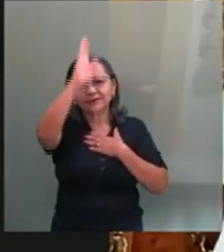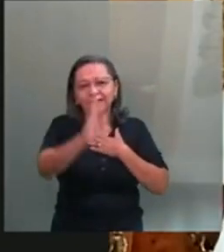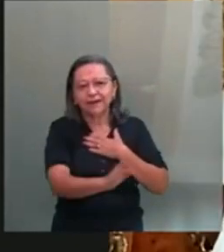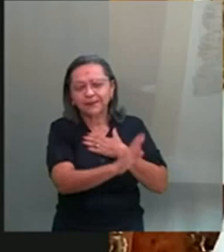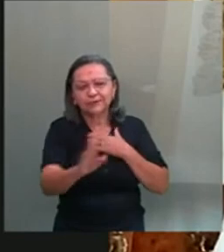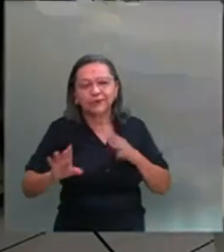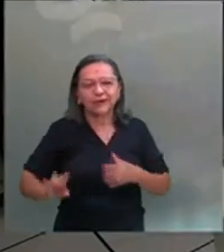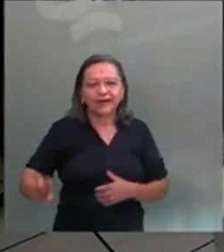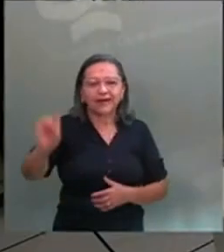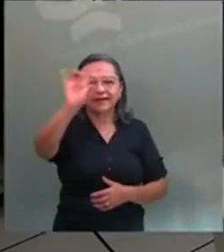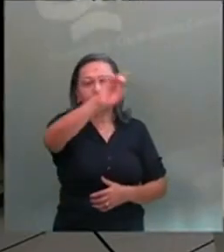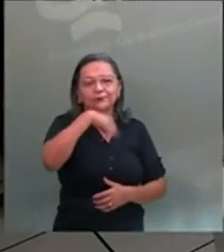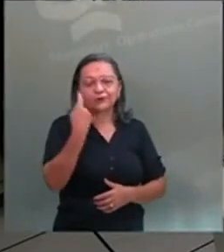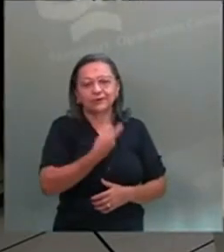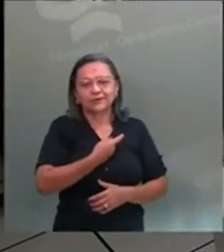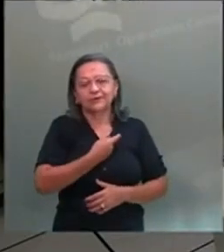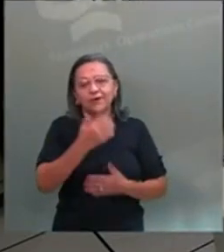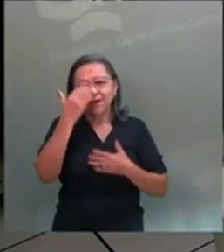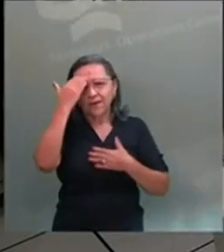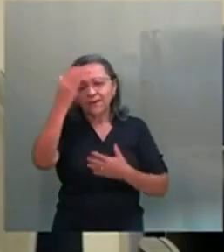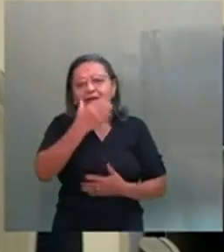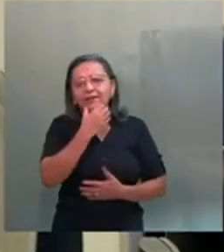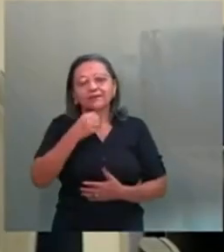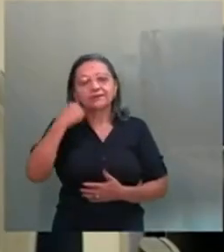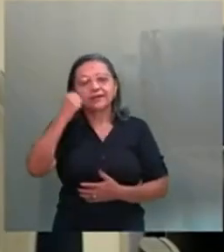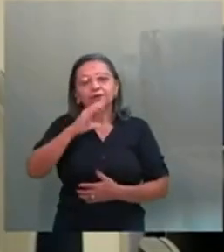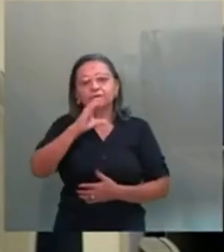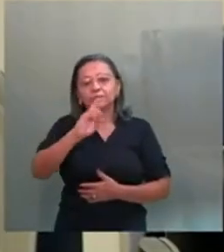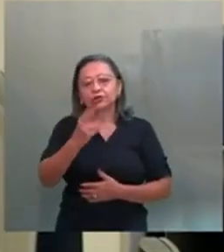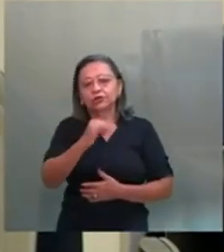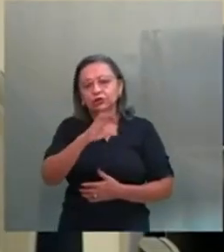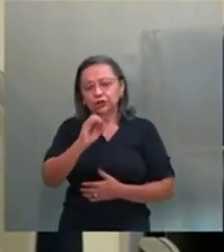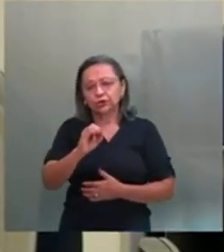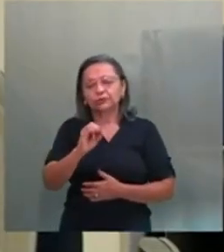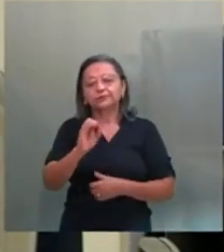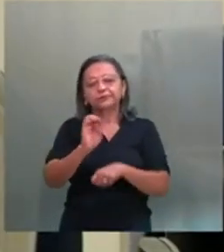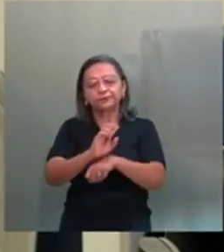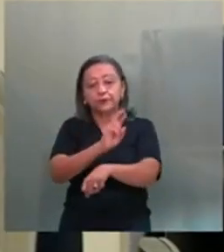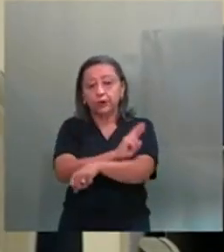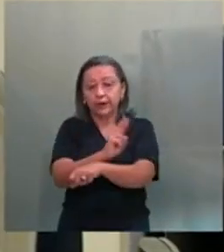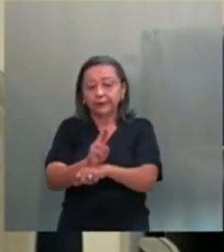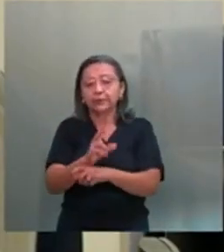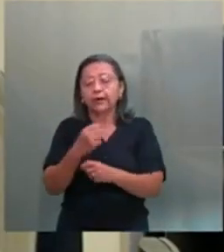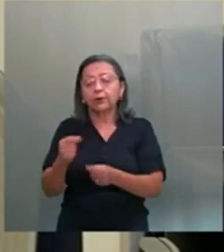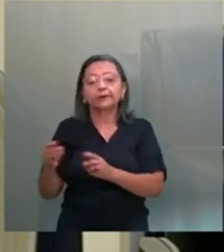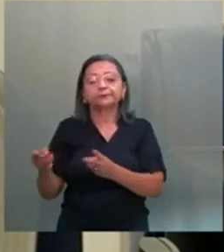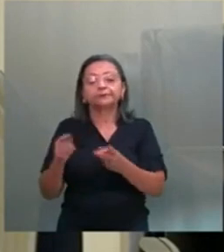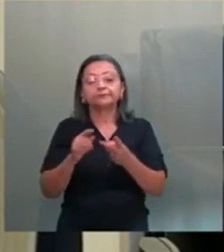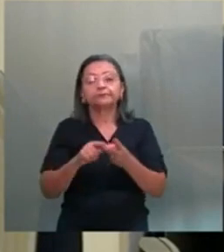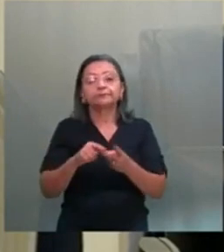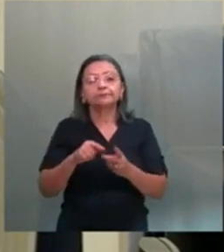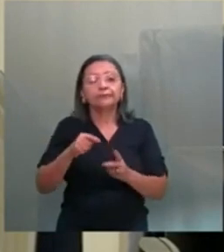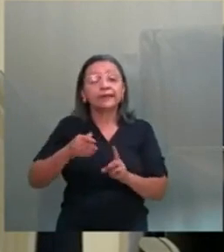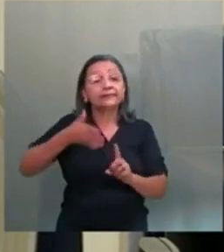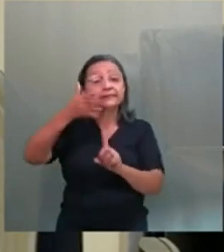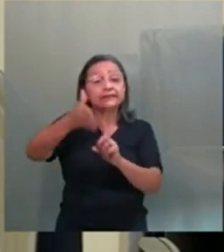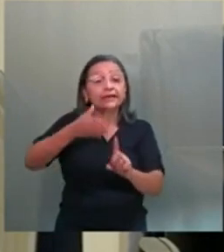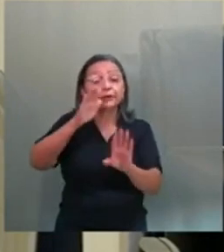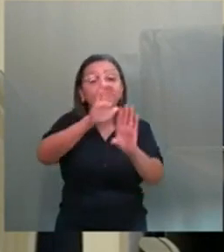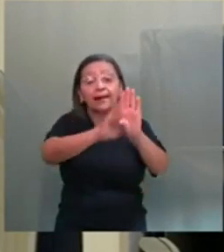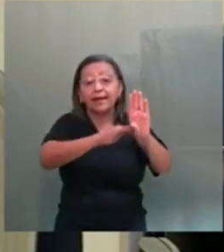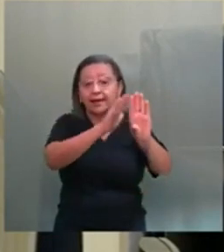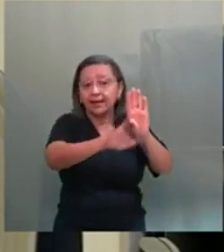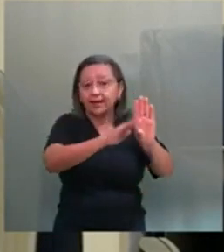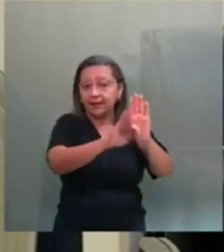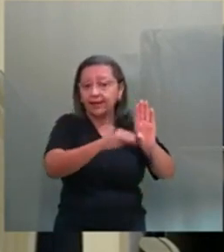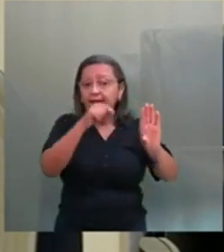cada um de nós. Obrigado, senador Chico Rodrigues, pelo estado de Roraima. Vamos com a senadora Leila Barros, que está conosco também aqui